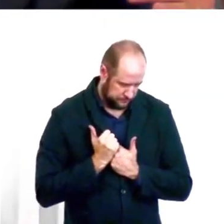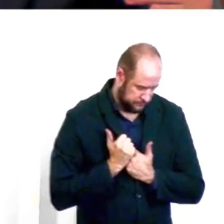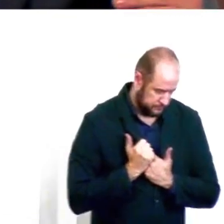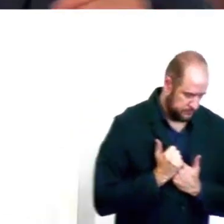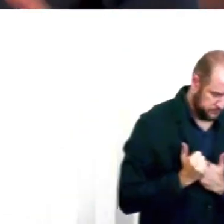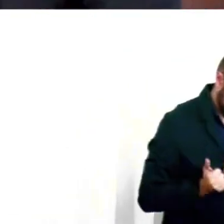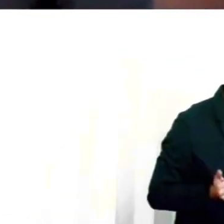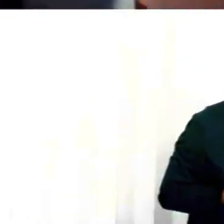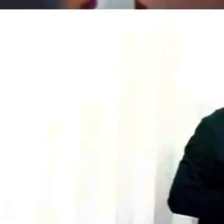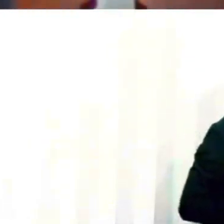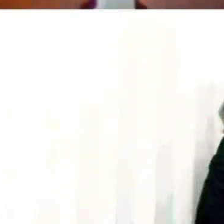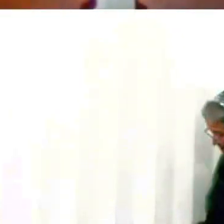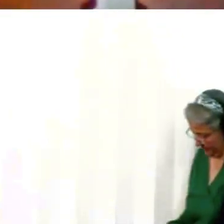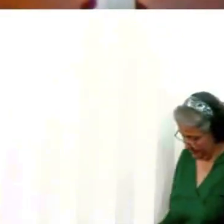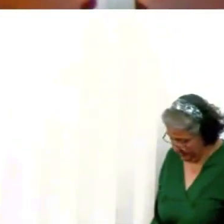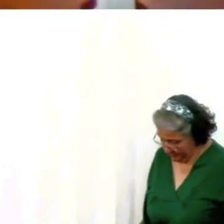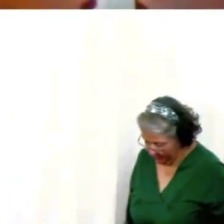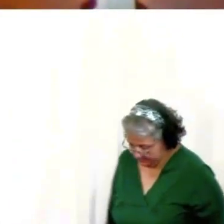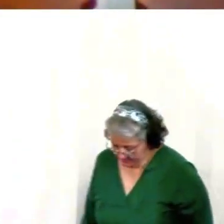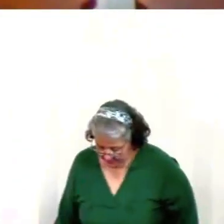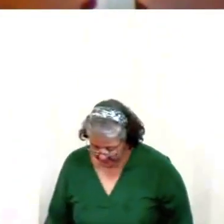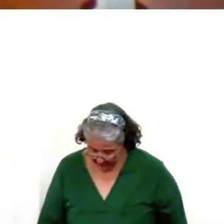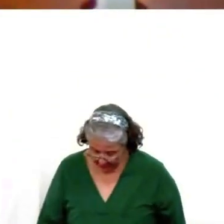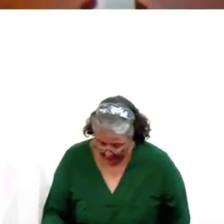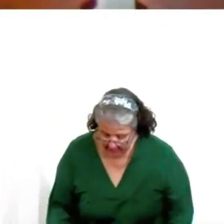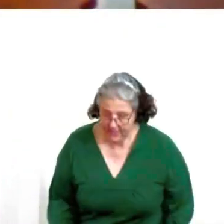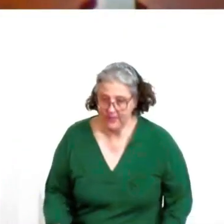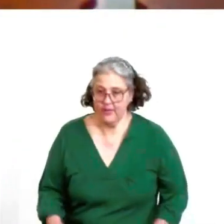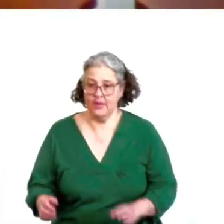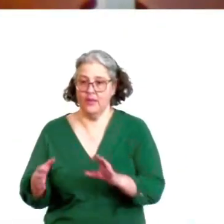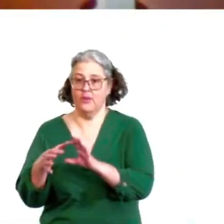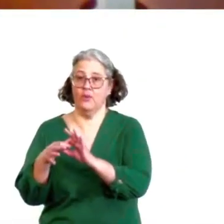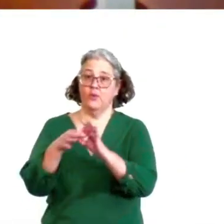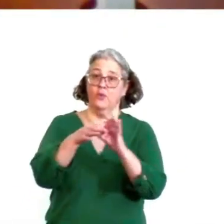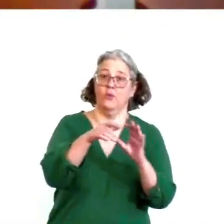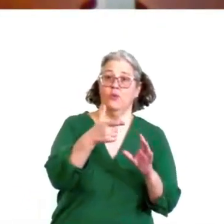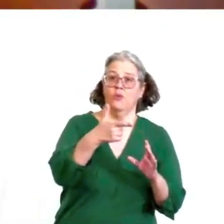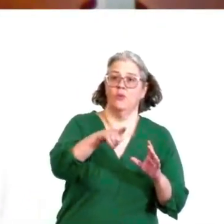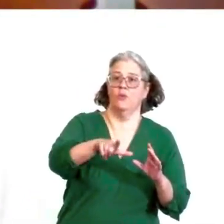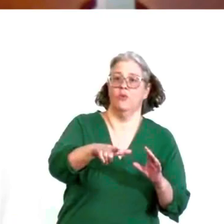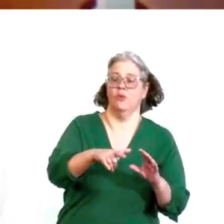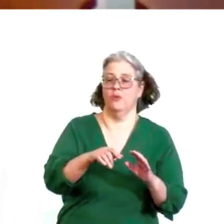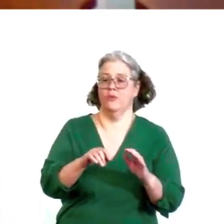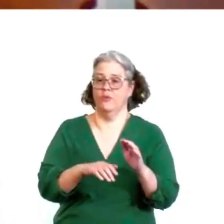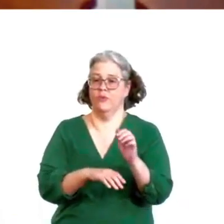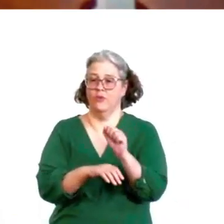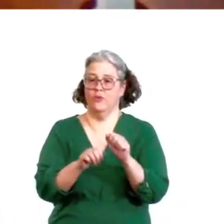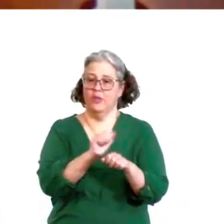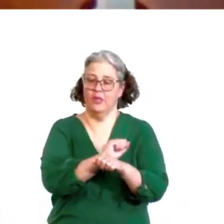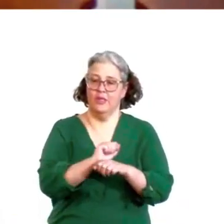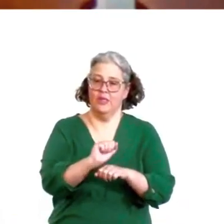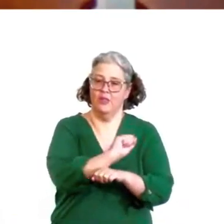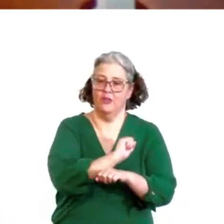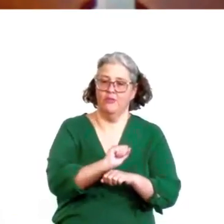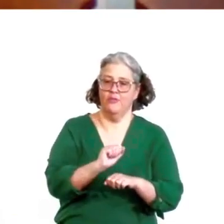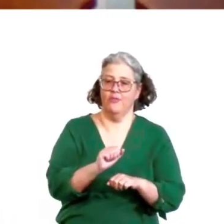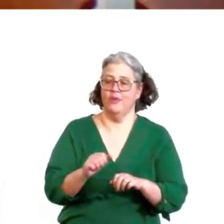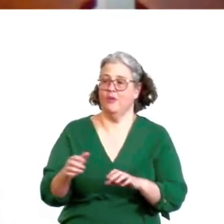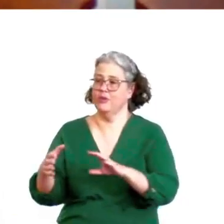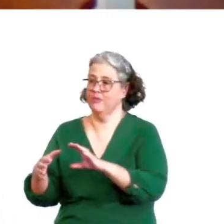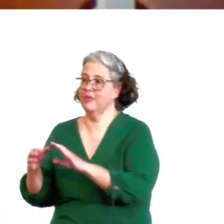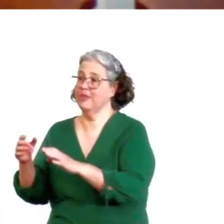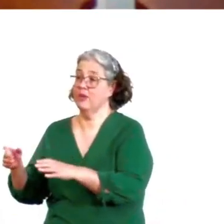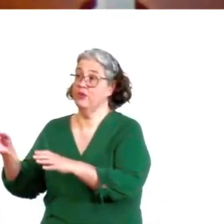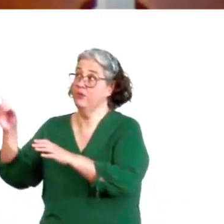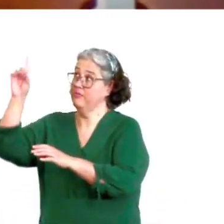contexto pagão e entram em outro contexto pagão. Deus tira eles daquele contexto,